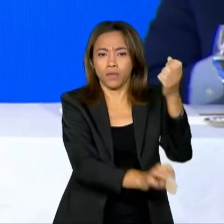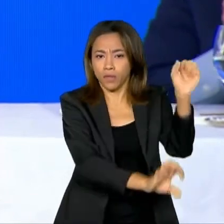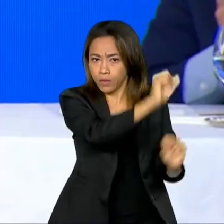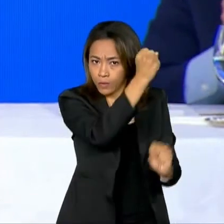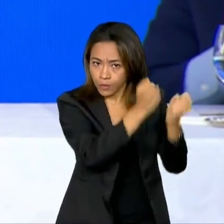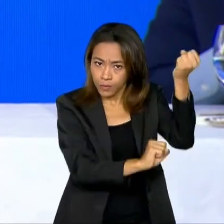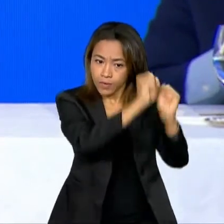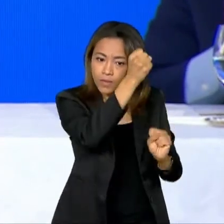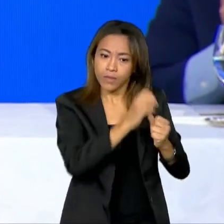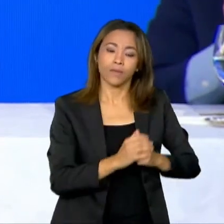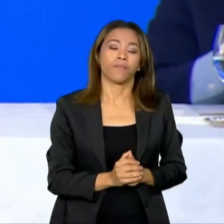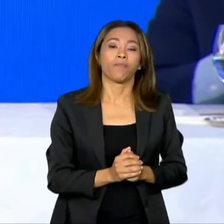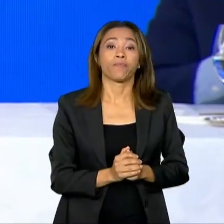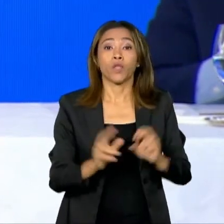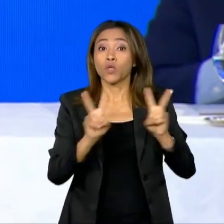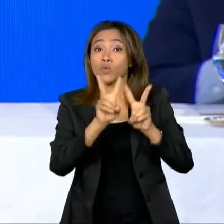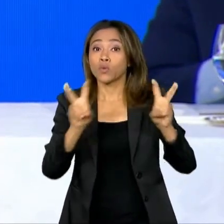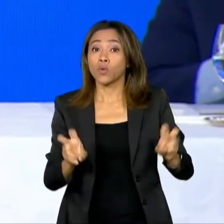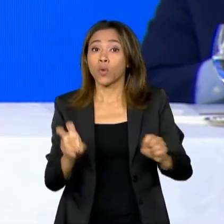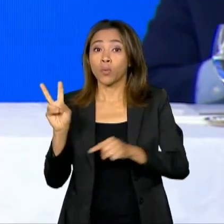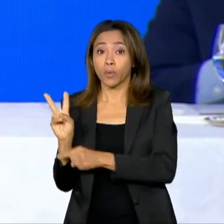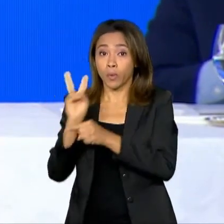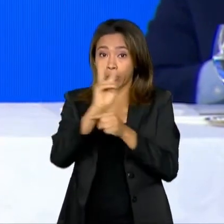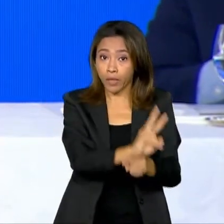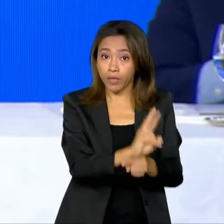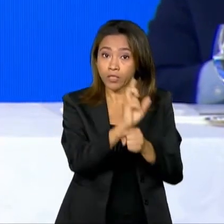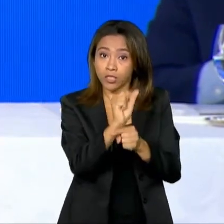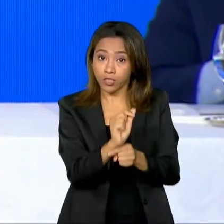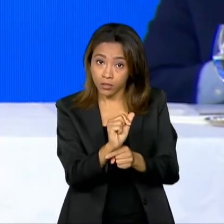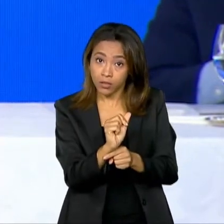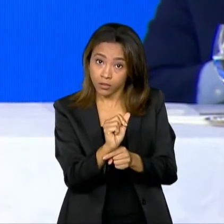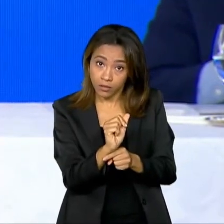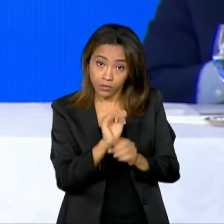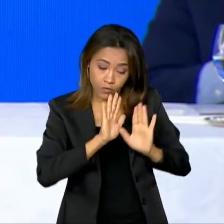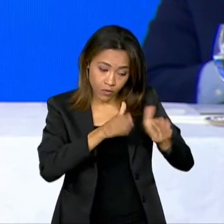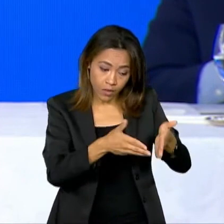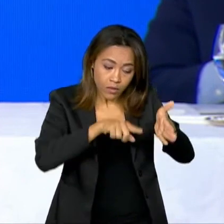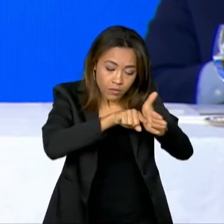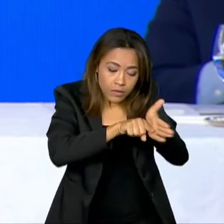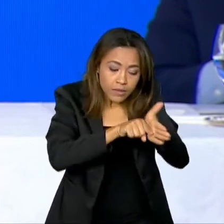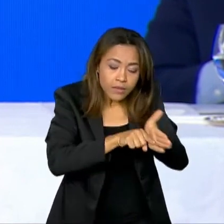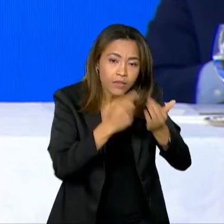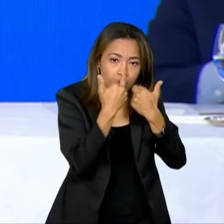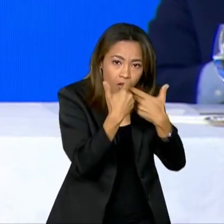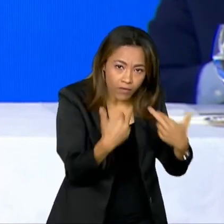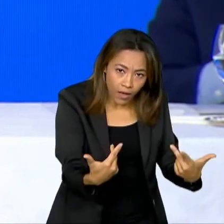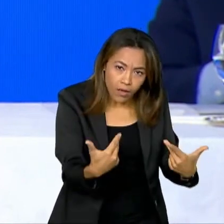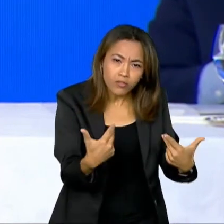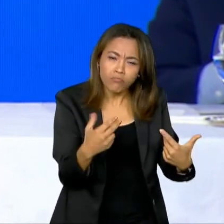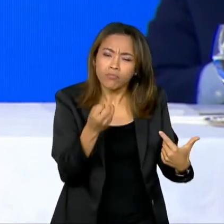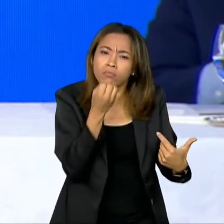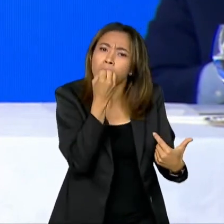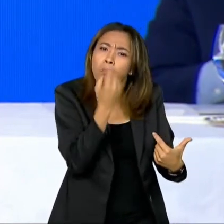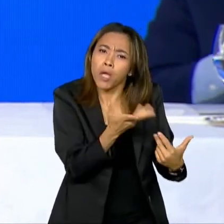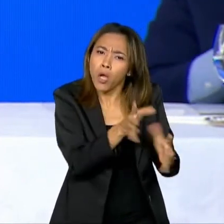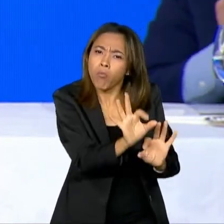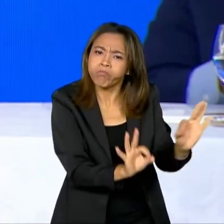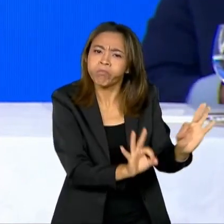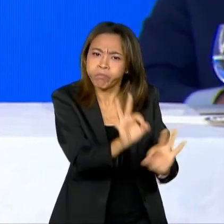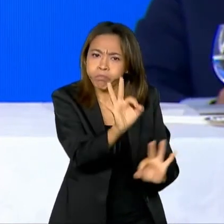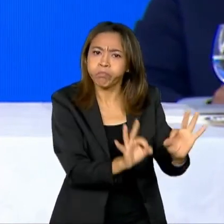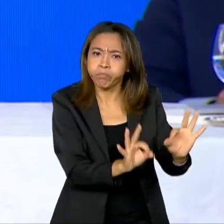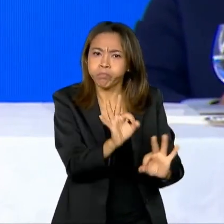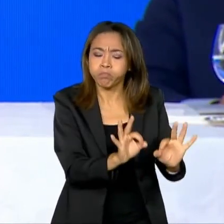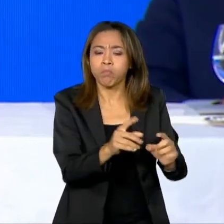do financiamento para pesquisa e inovação está bem equacionada, porque é